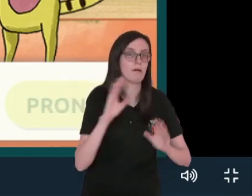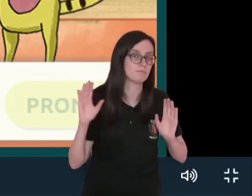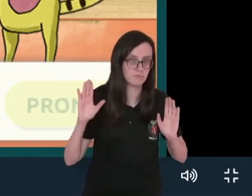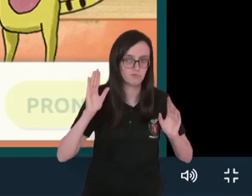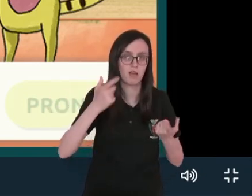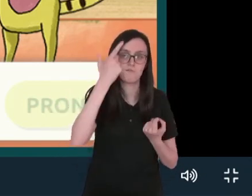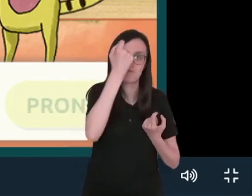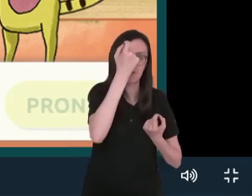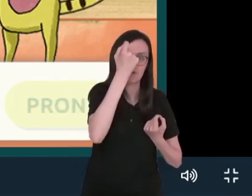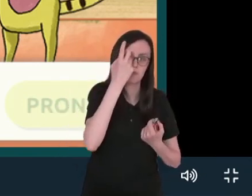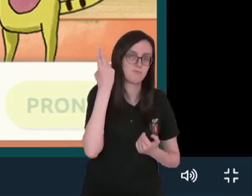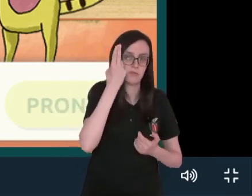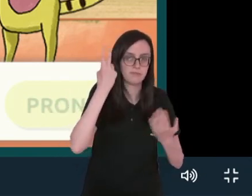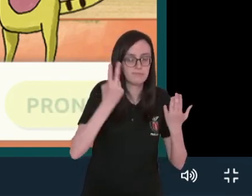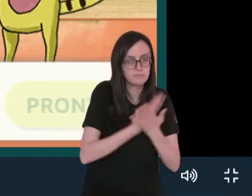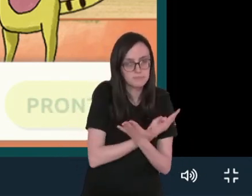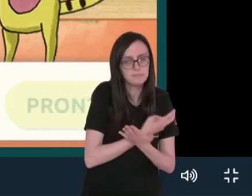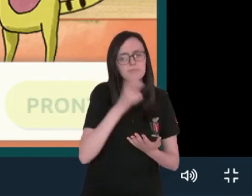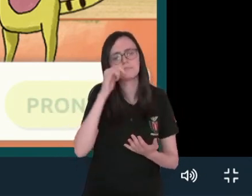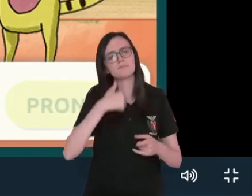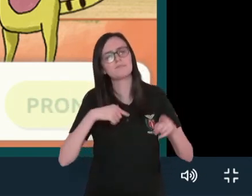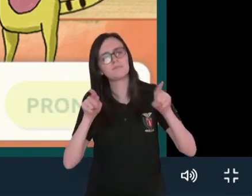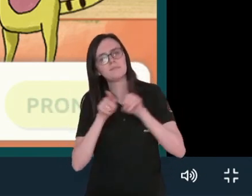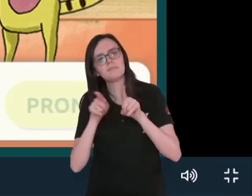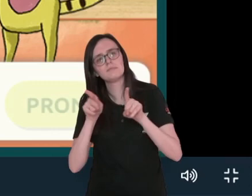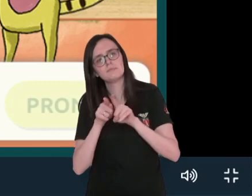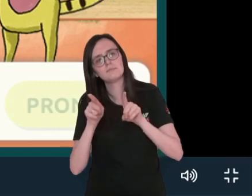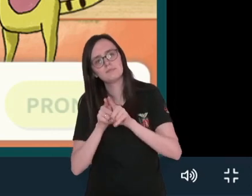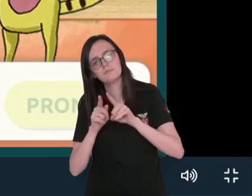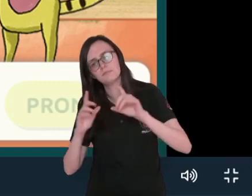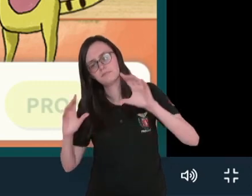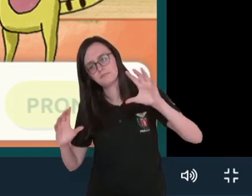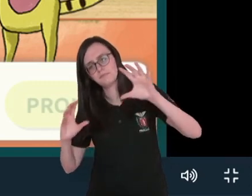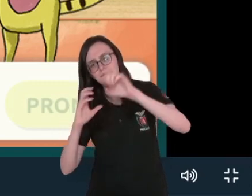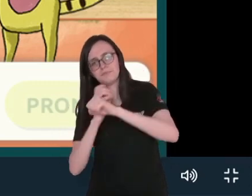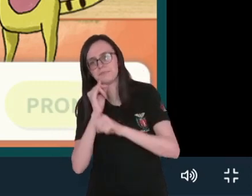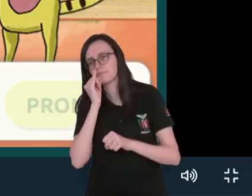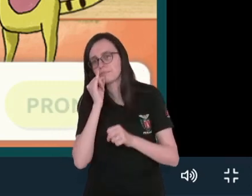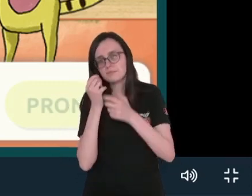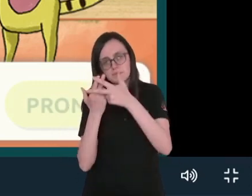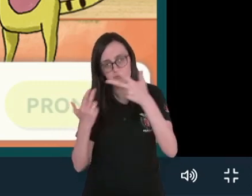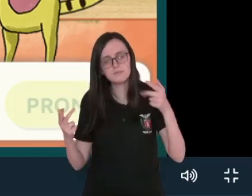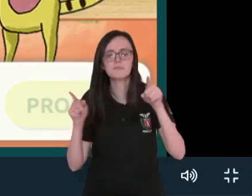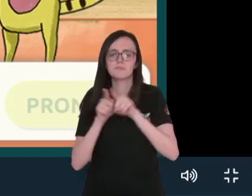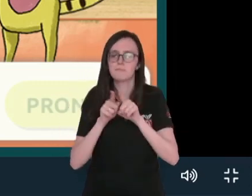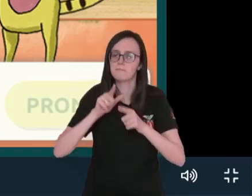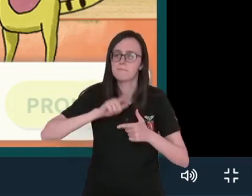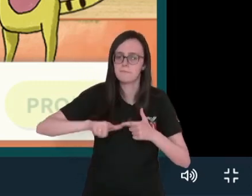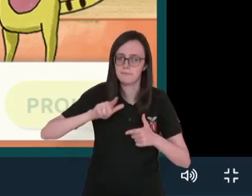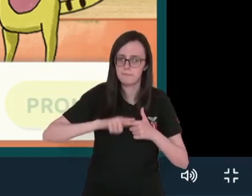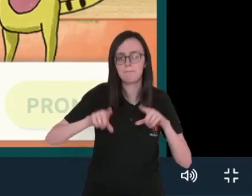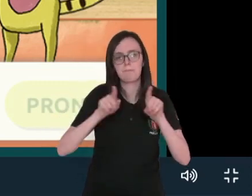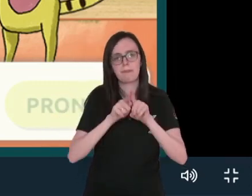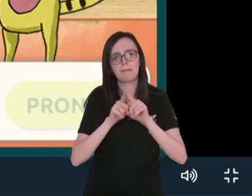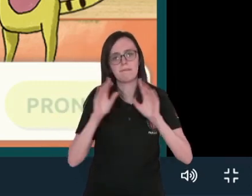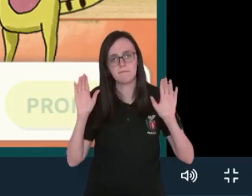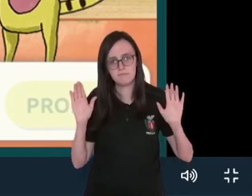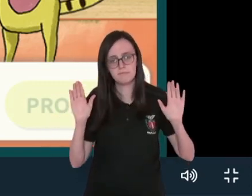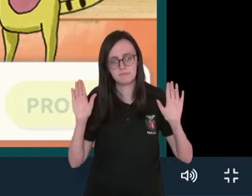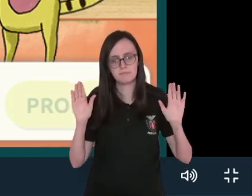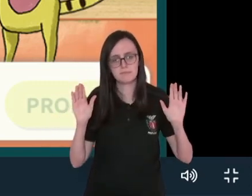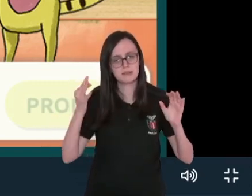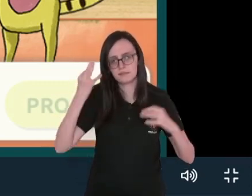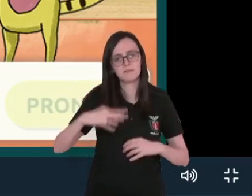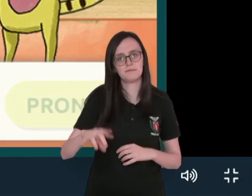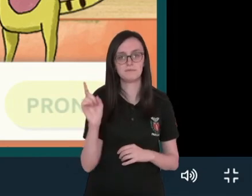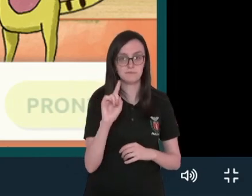mais 20 aqui já dá 40. E se eu somar aqui 20 mais, né? Também já passa um pouquinho, né? Já não